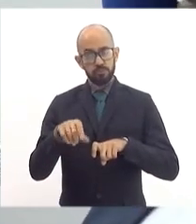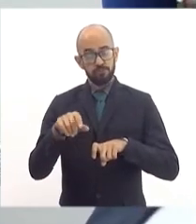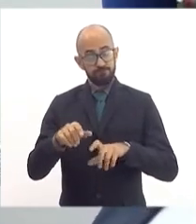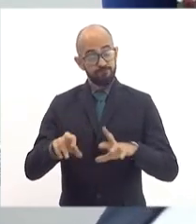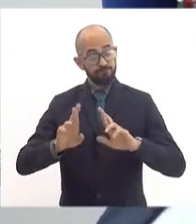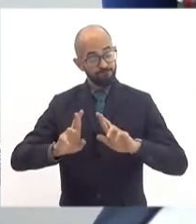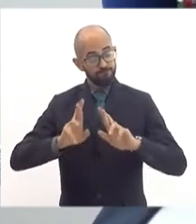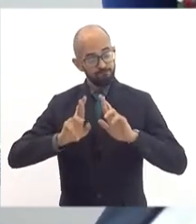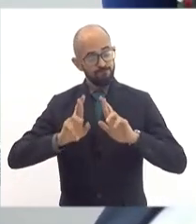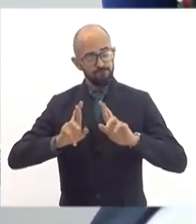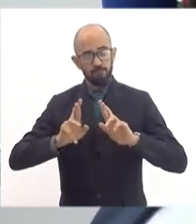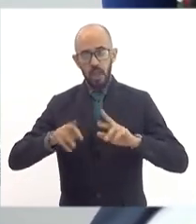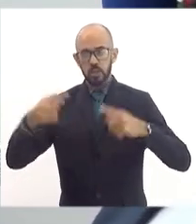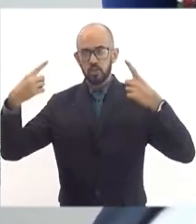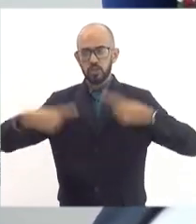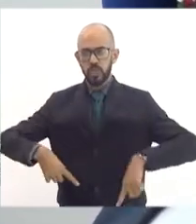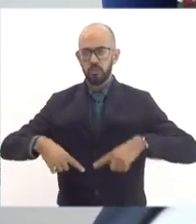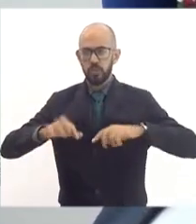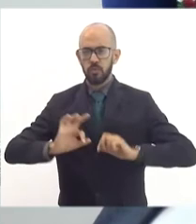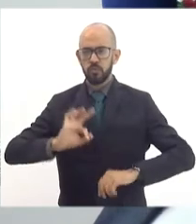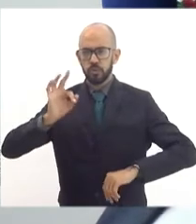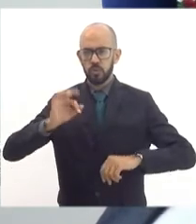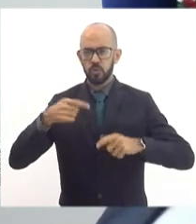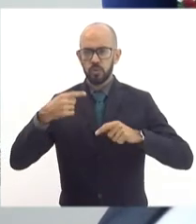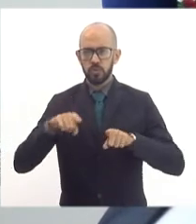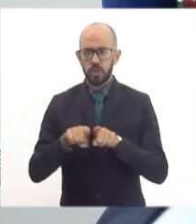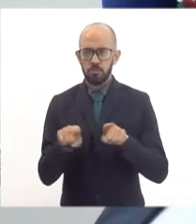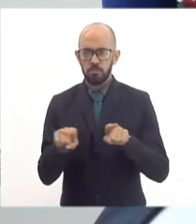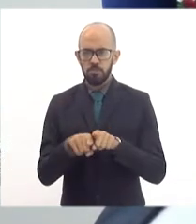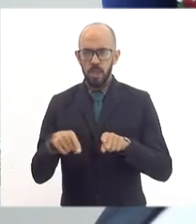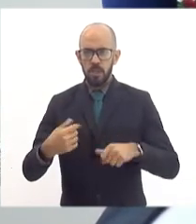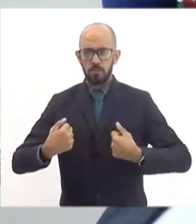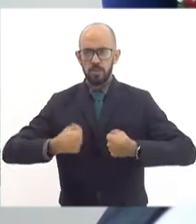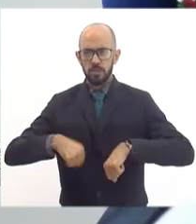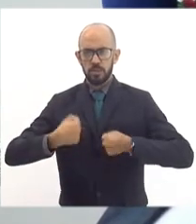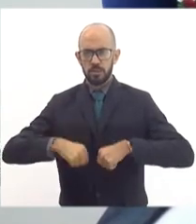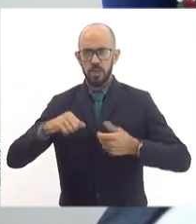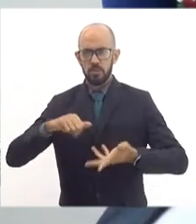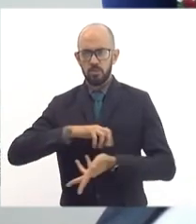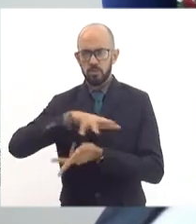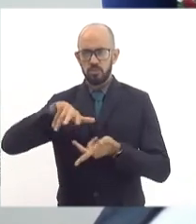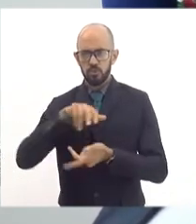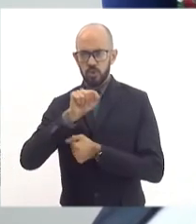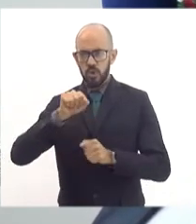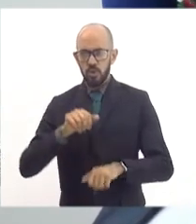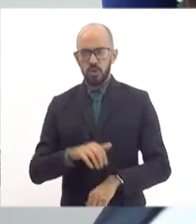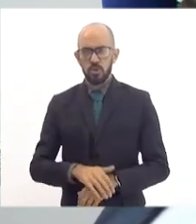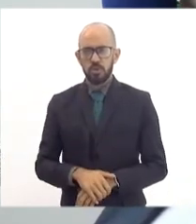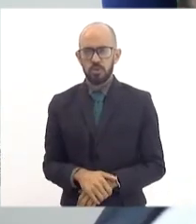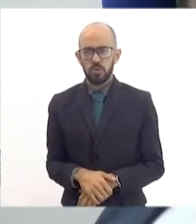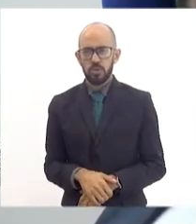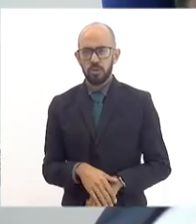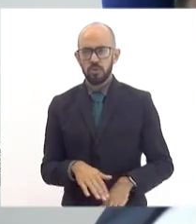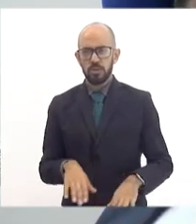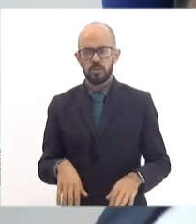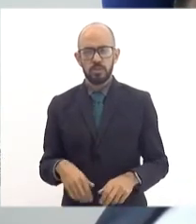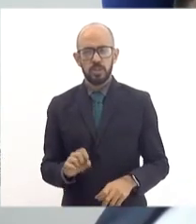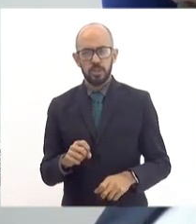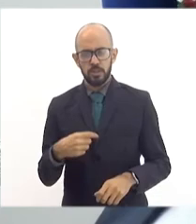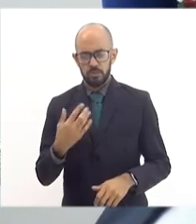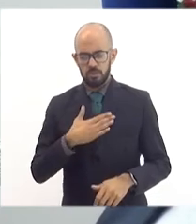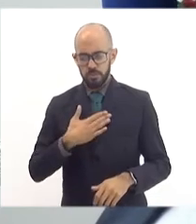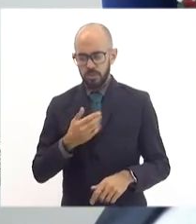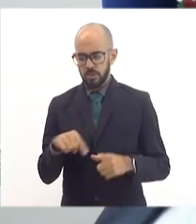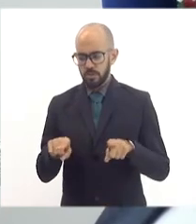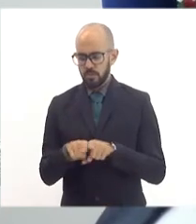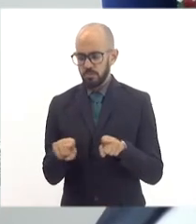o nosso grande desafio também, uma demanda mundial, né? E nossa também, do nosso